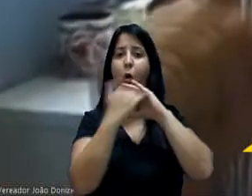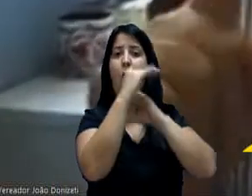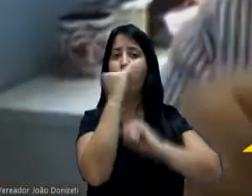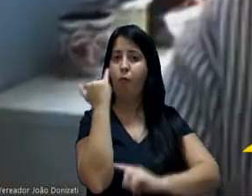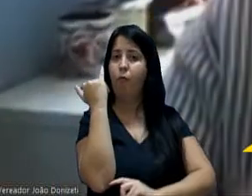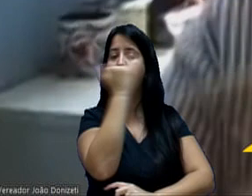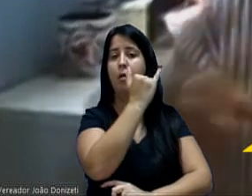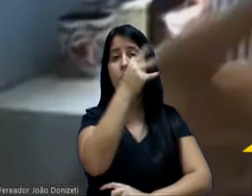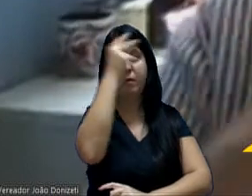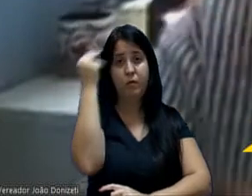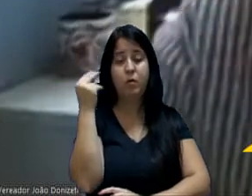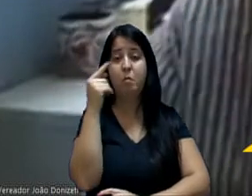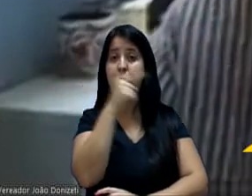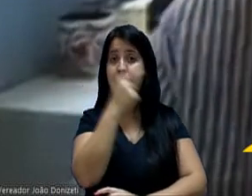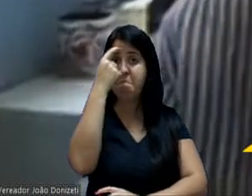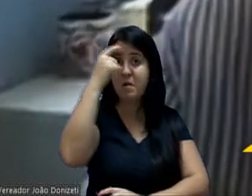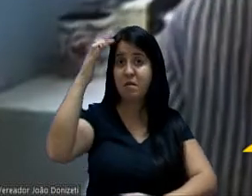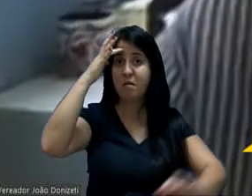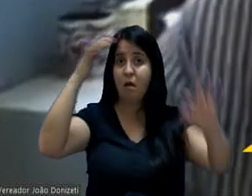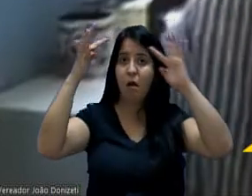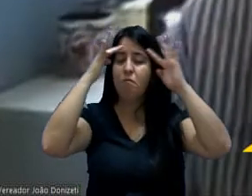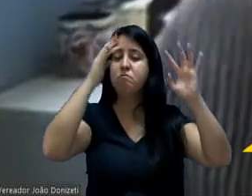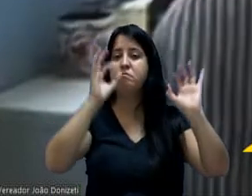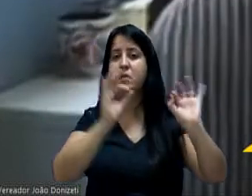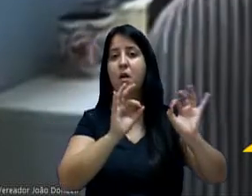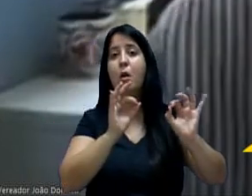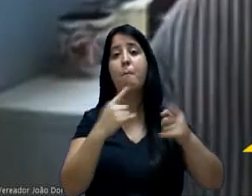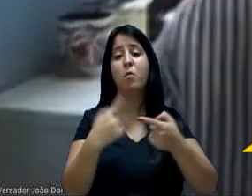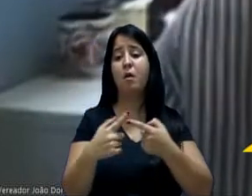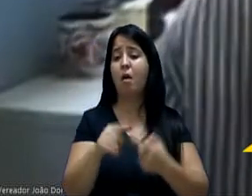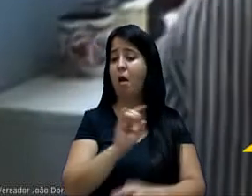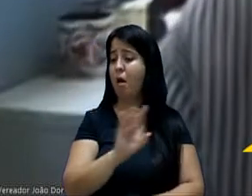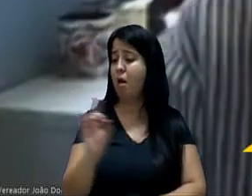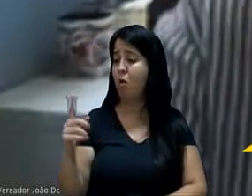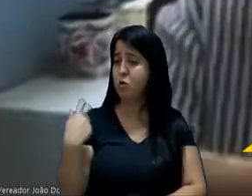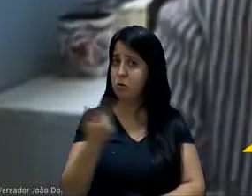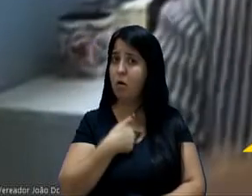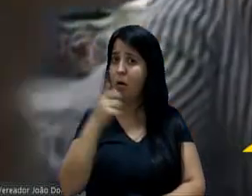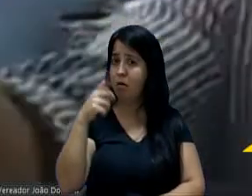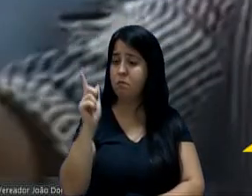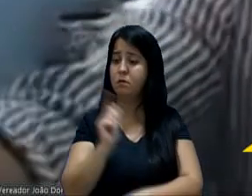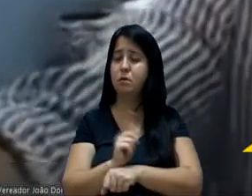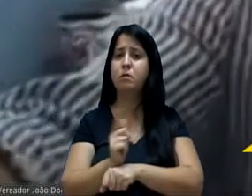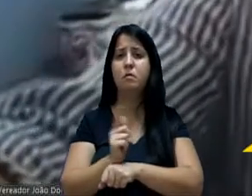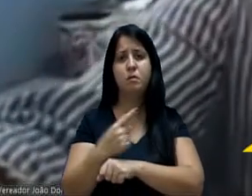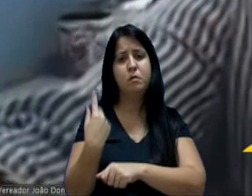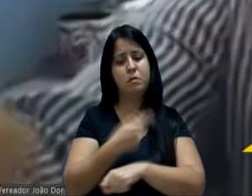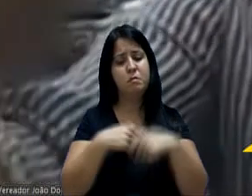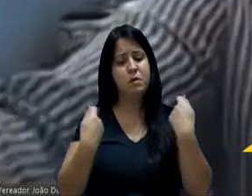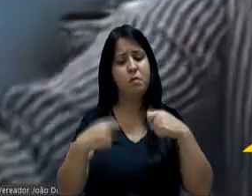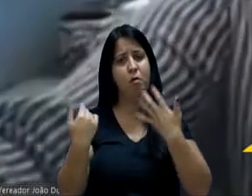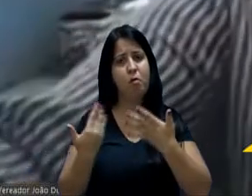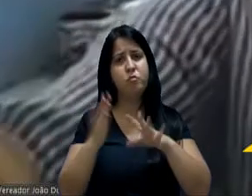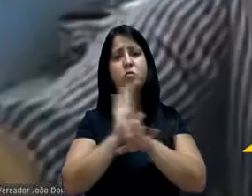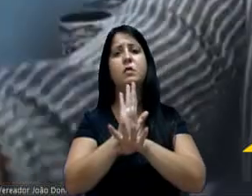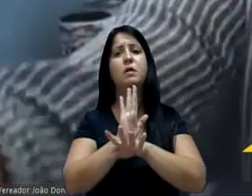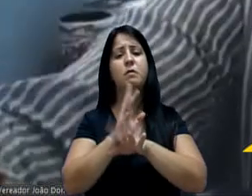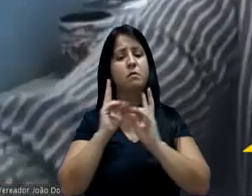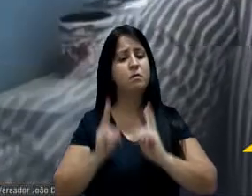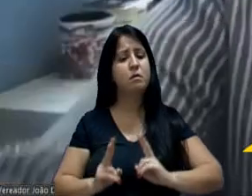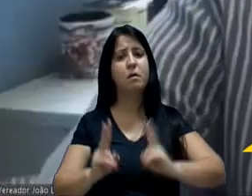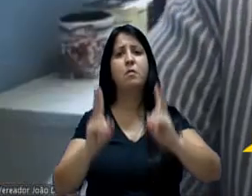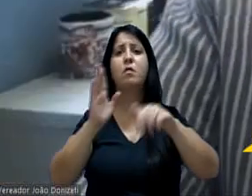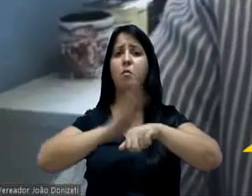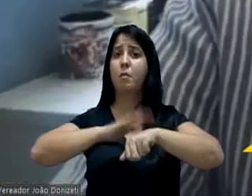ele refletir bem, porque cabe a nós também, como gestores aqui do Legislativo, colaborarmos nesse momento e sempre, mas nesse